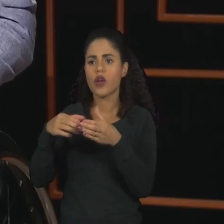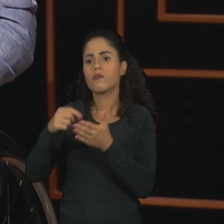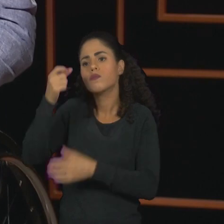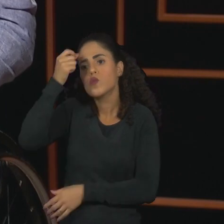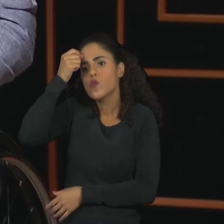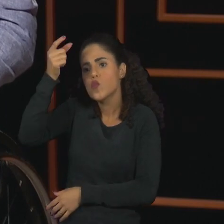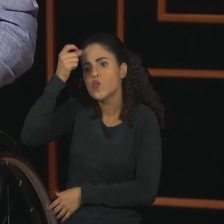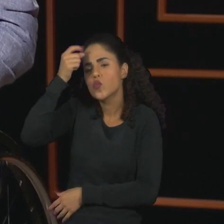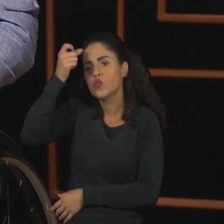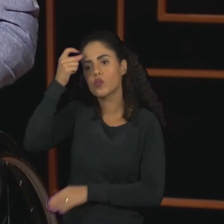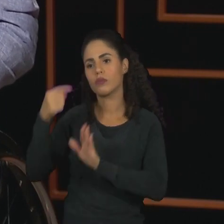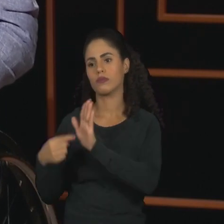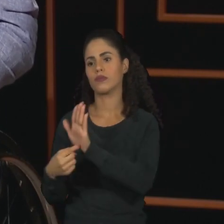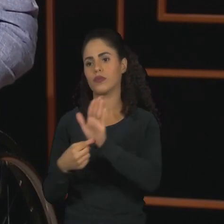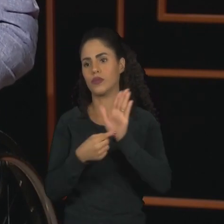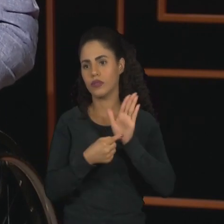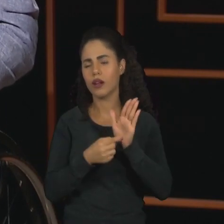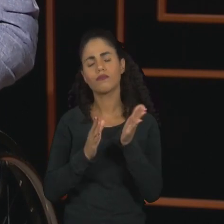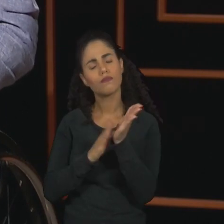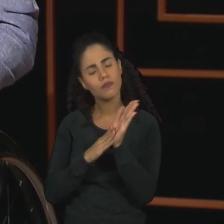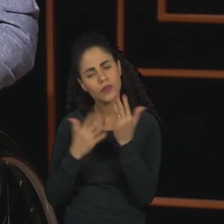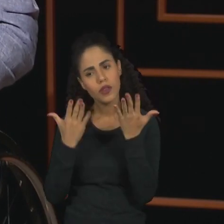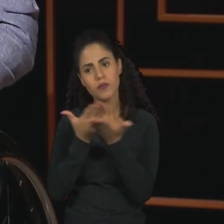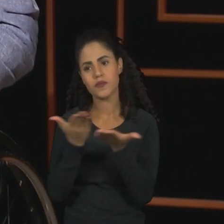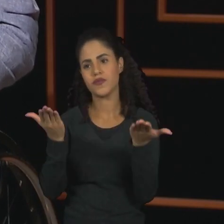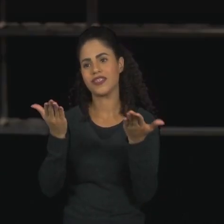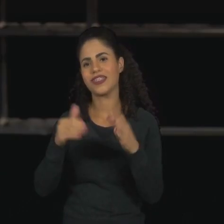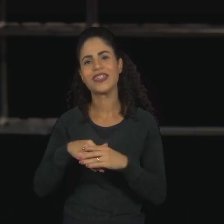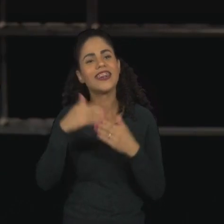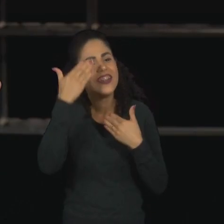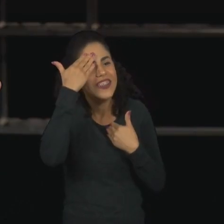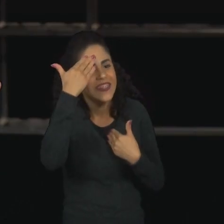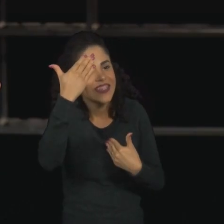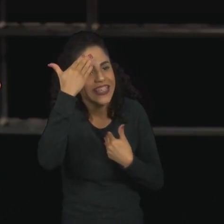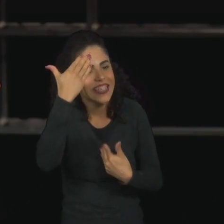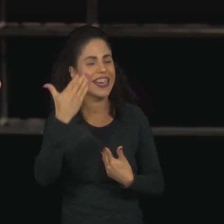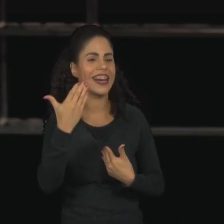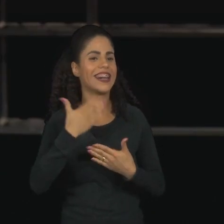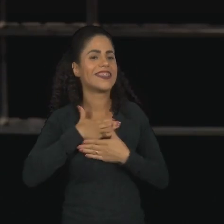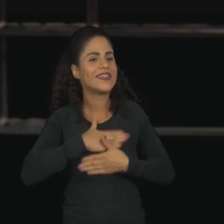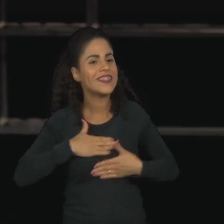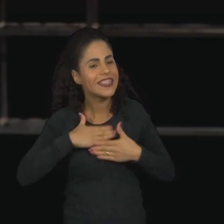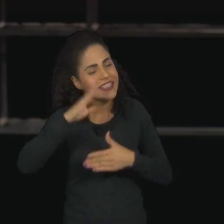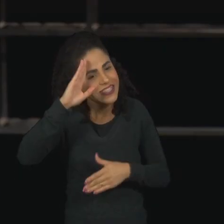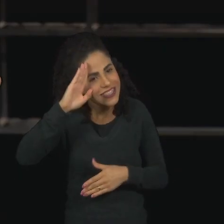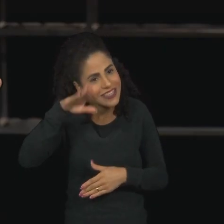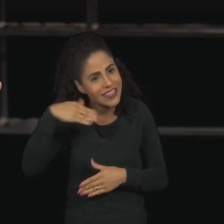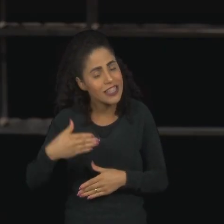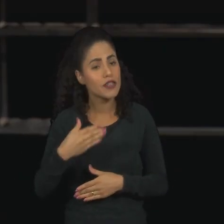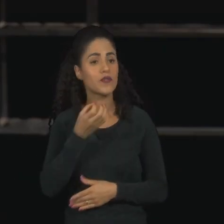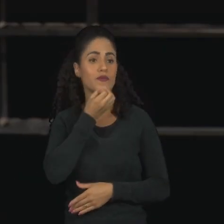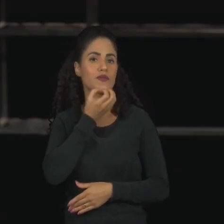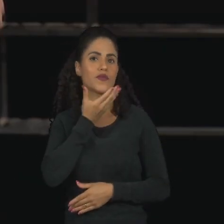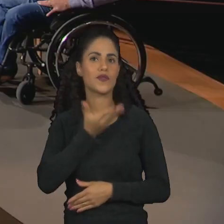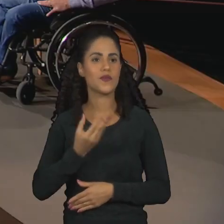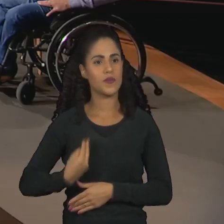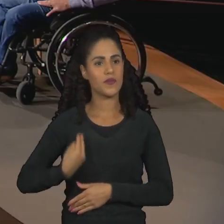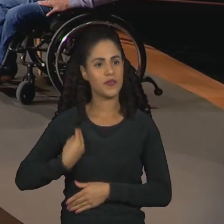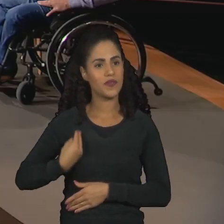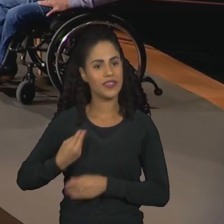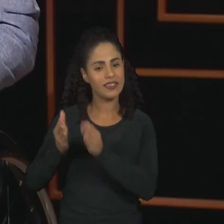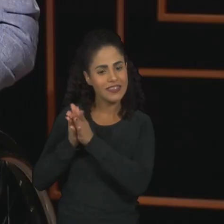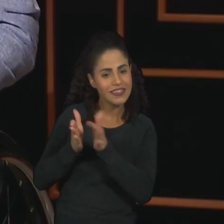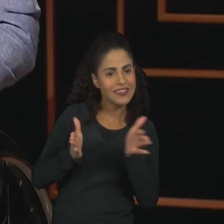sociocultural que ele tem. Parabéns a vocês dois. Obrigada, Gilberto. Foi uma honra mesmo e foi um passeio e tanto pela sua história,